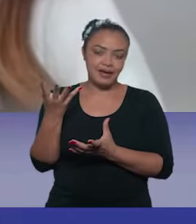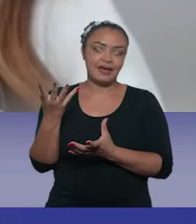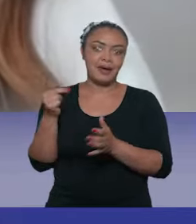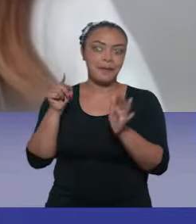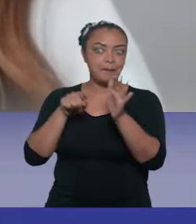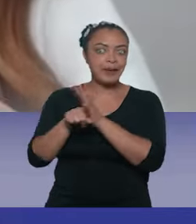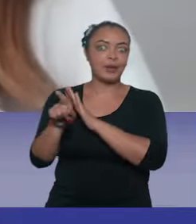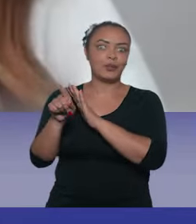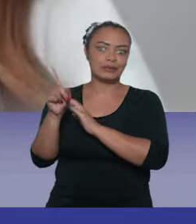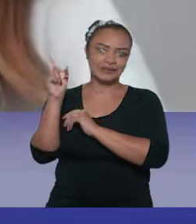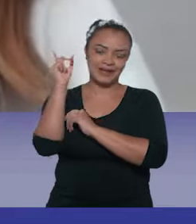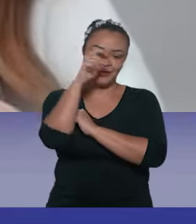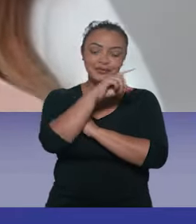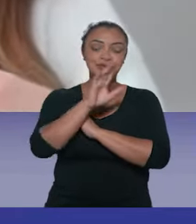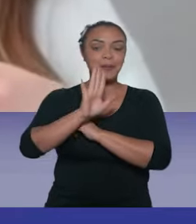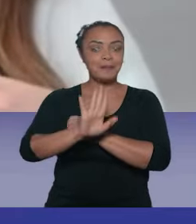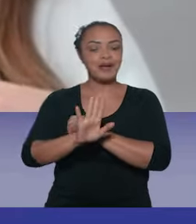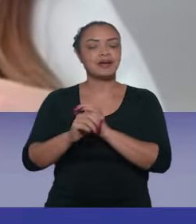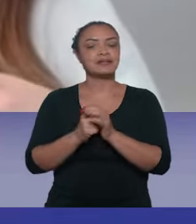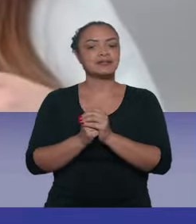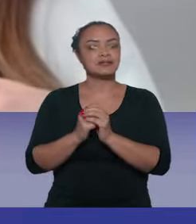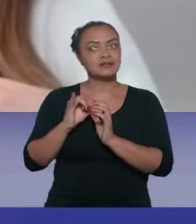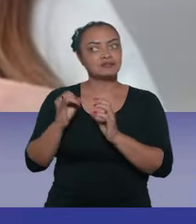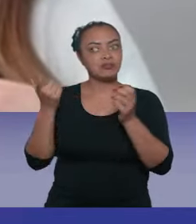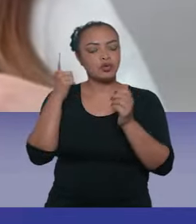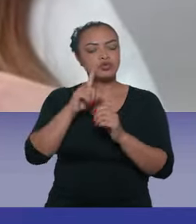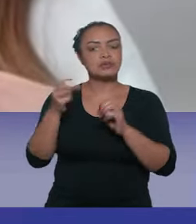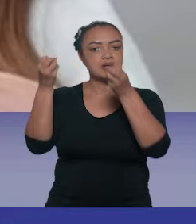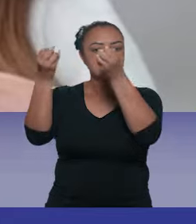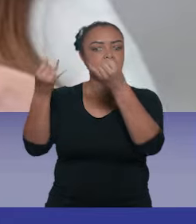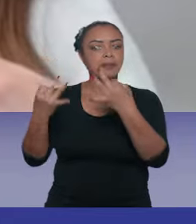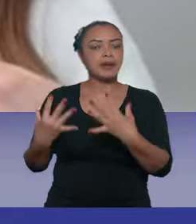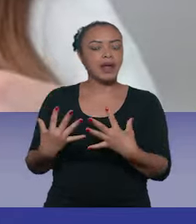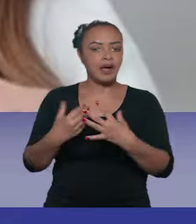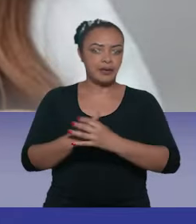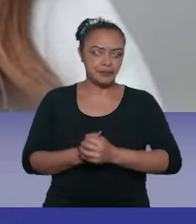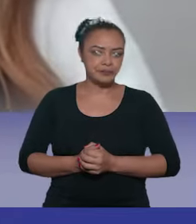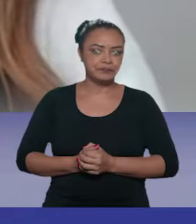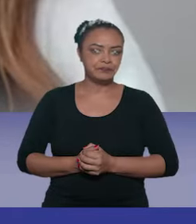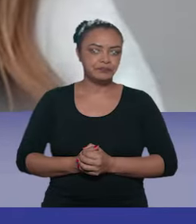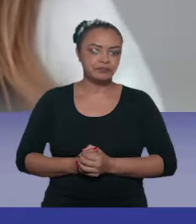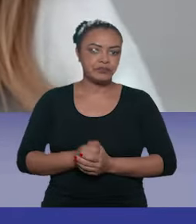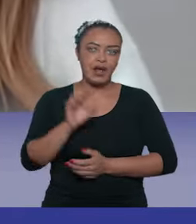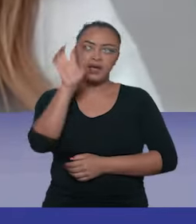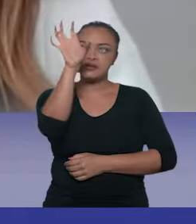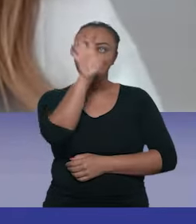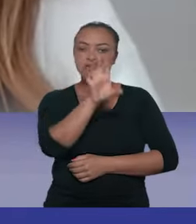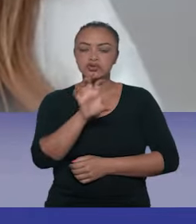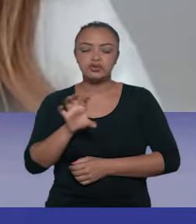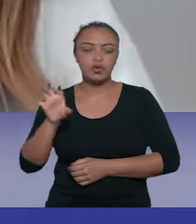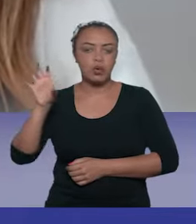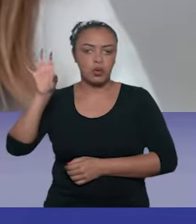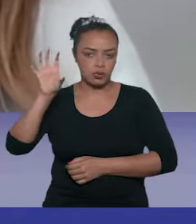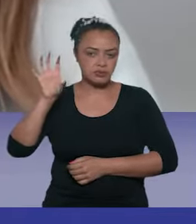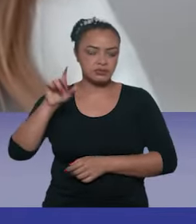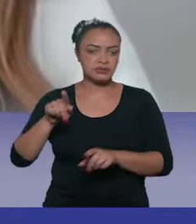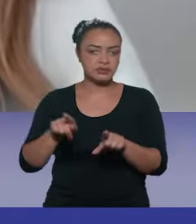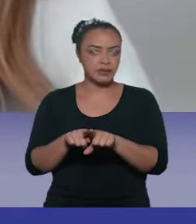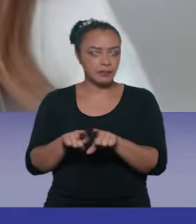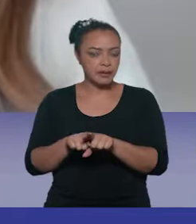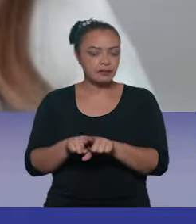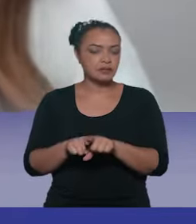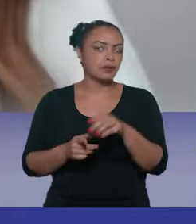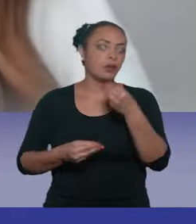perguntas dentro de uma. Mas se puder dar uma visão geral, nas outras regiões também, além dos